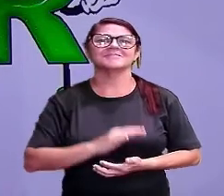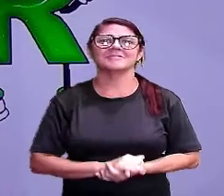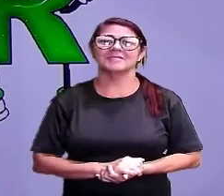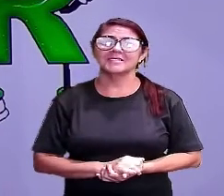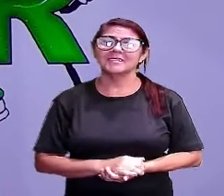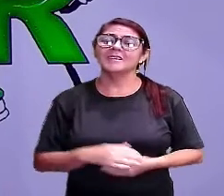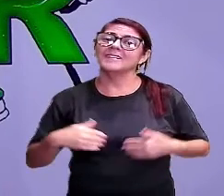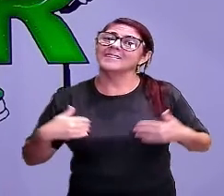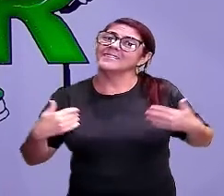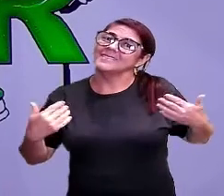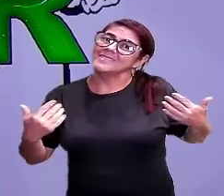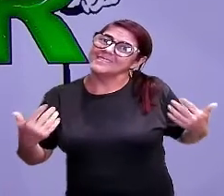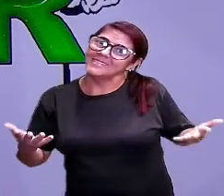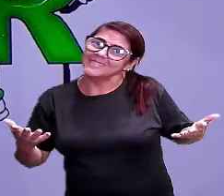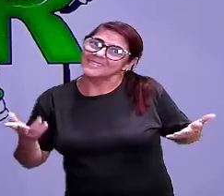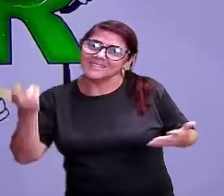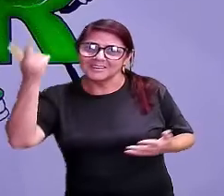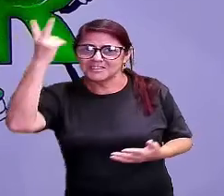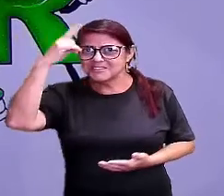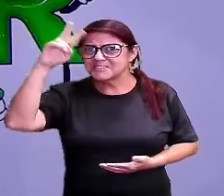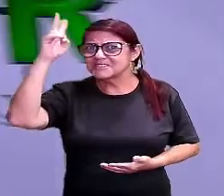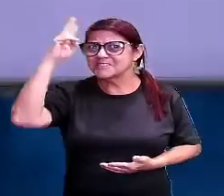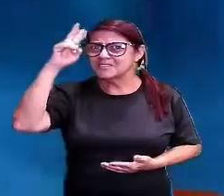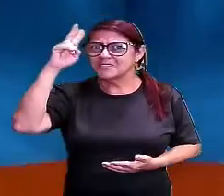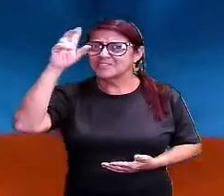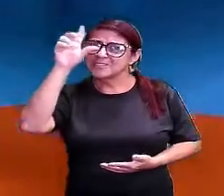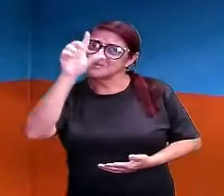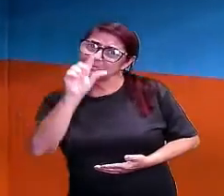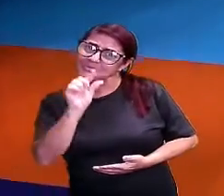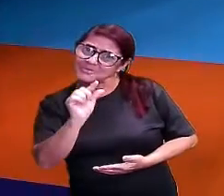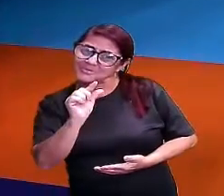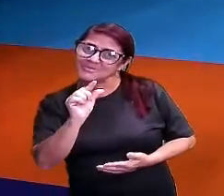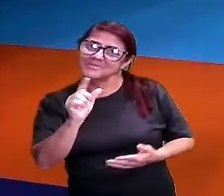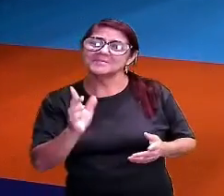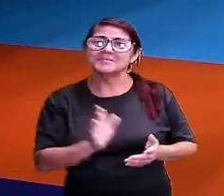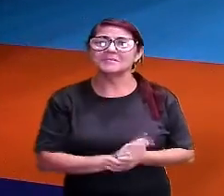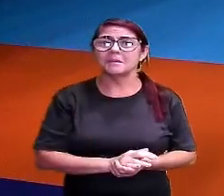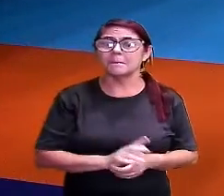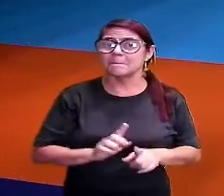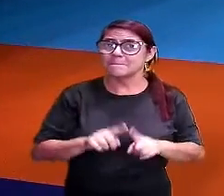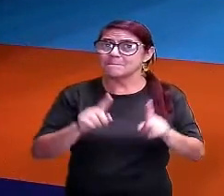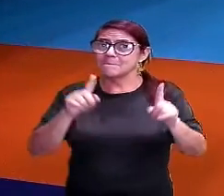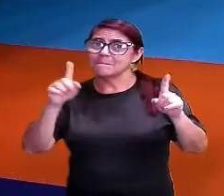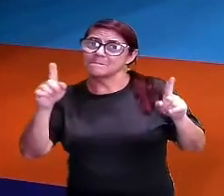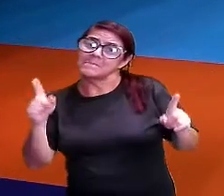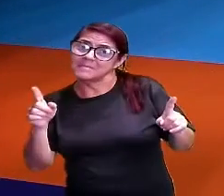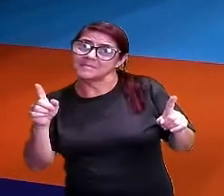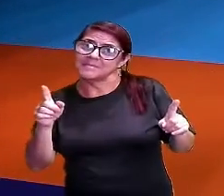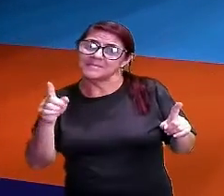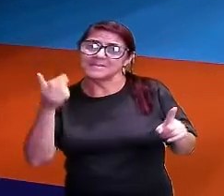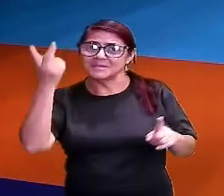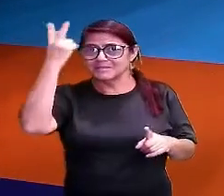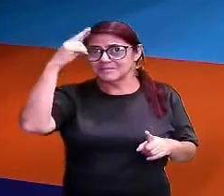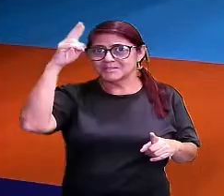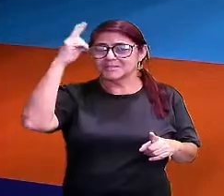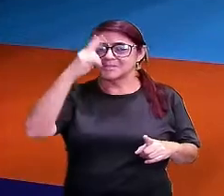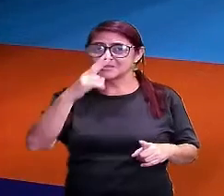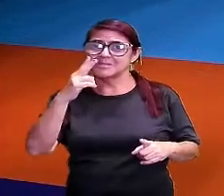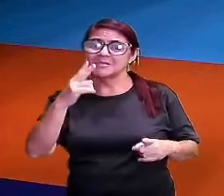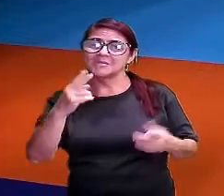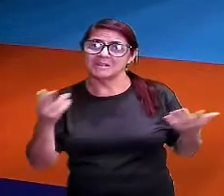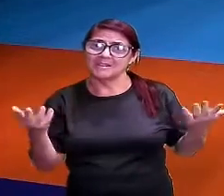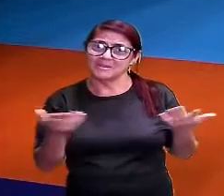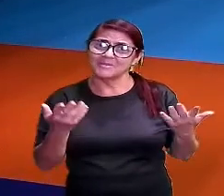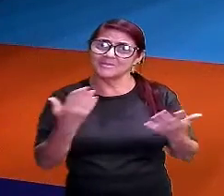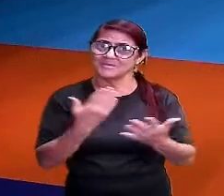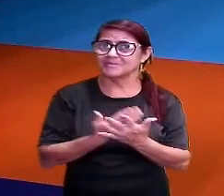E aí, o que acharam? Uma historinha curta, mas uma história que tem a ver com o nosso assunto, né, de hoje, com a nossa aula